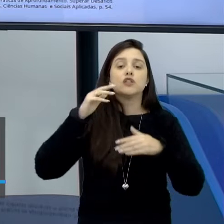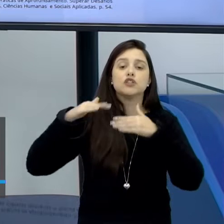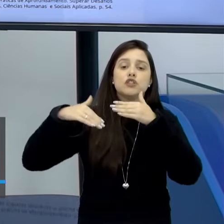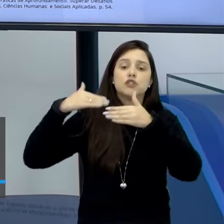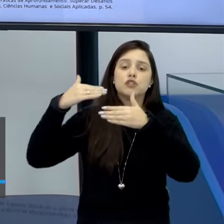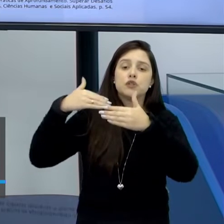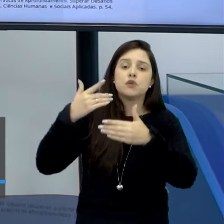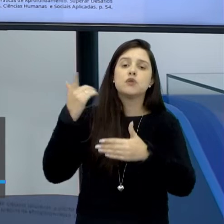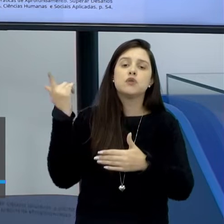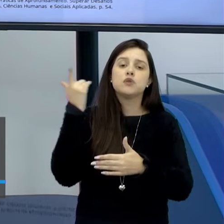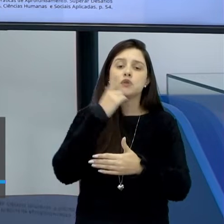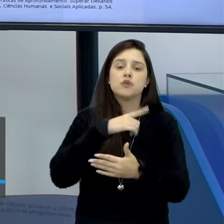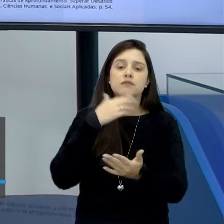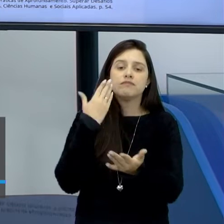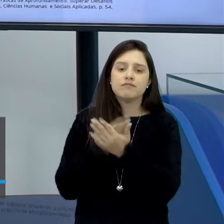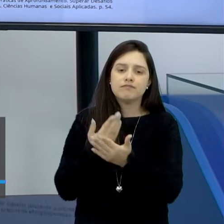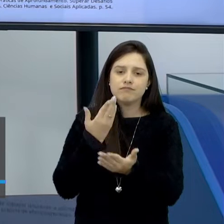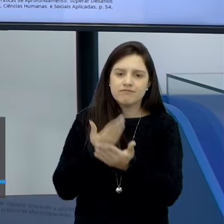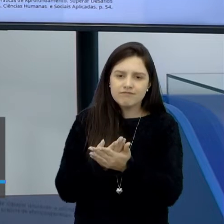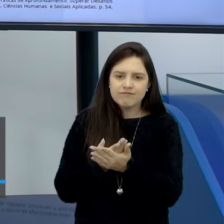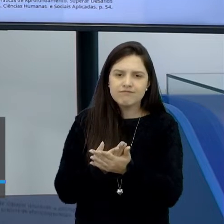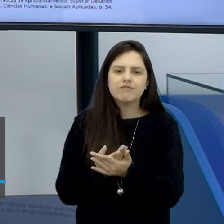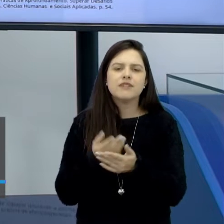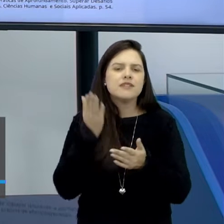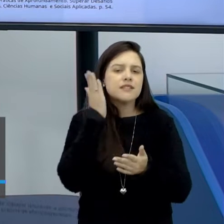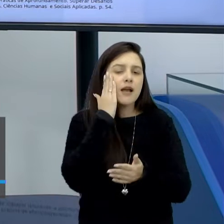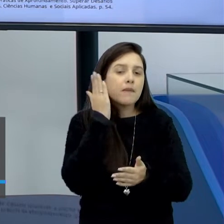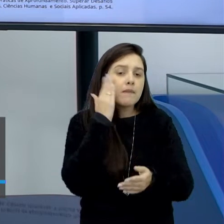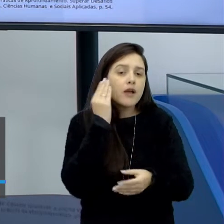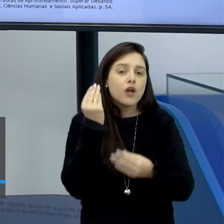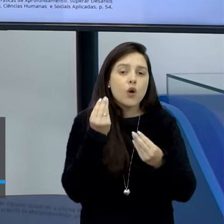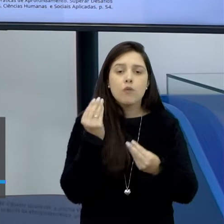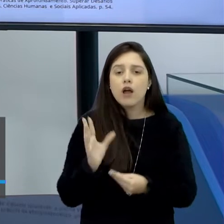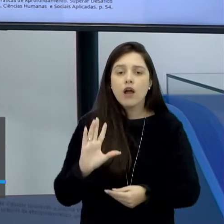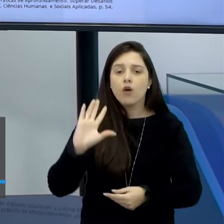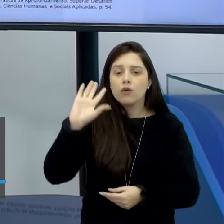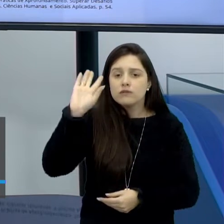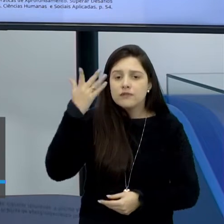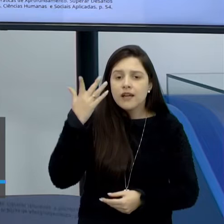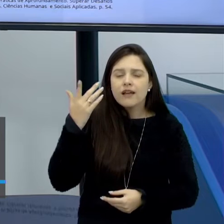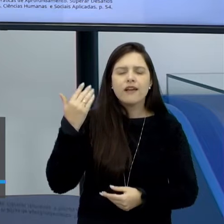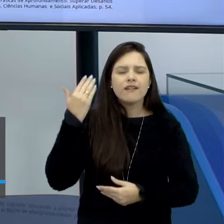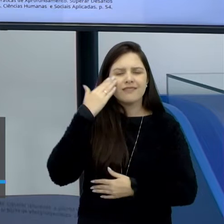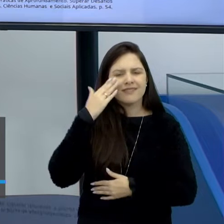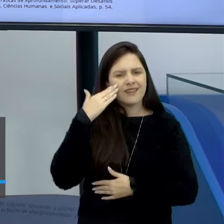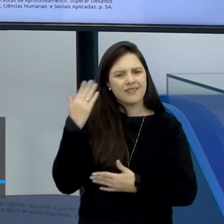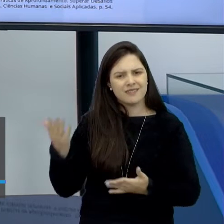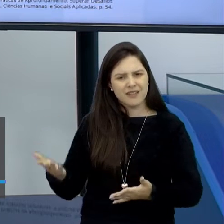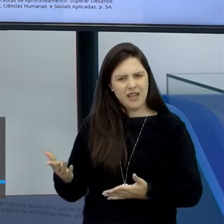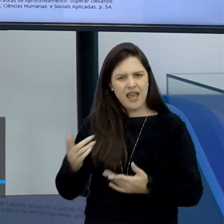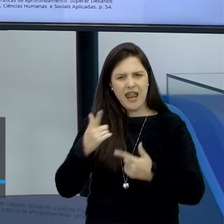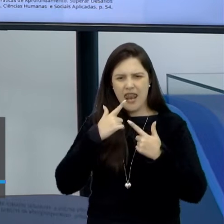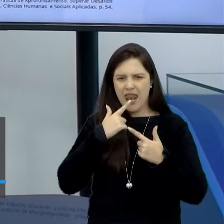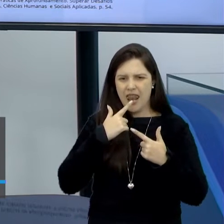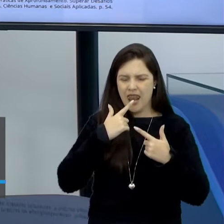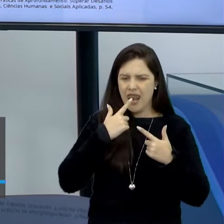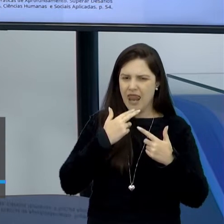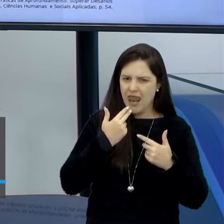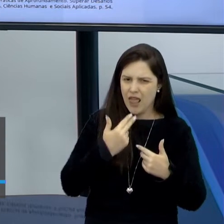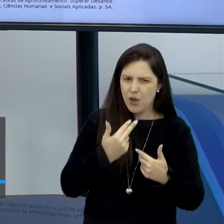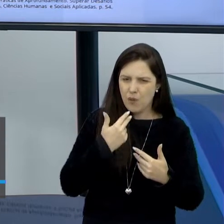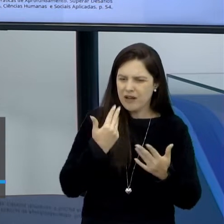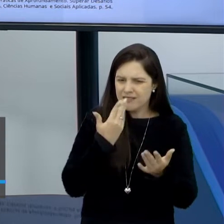consigam estudar o passado, saber dessas técnicas, porque senão vão se perder, né? Quantas línguas não se perderam,